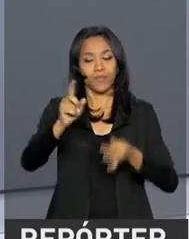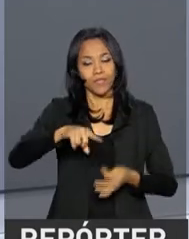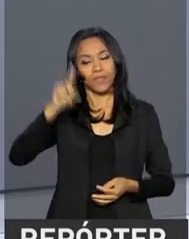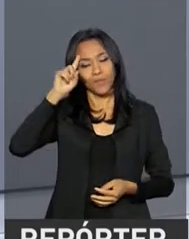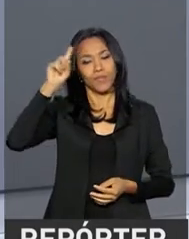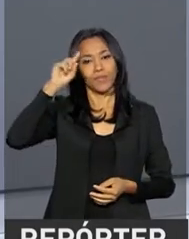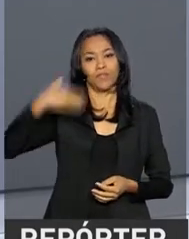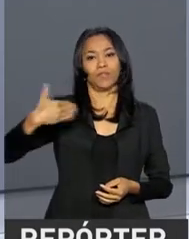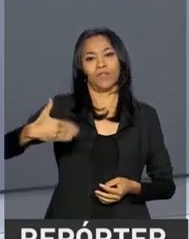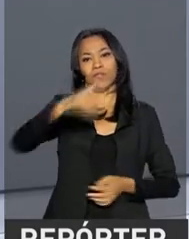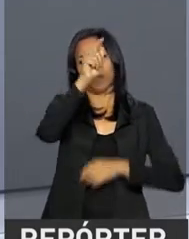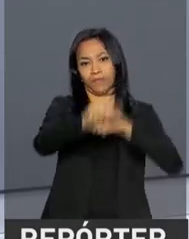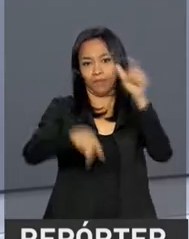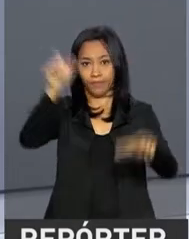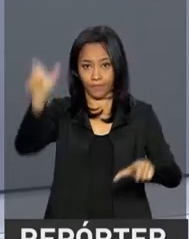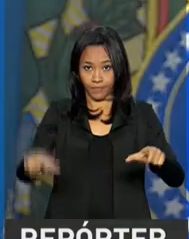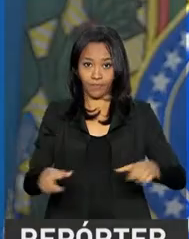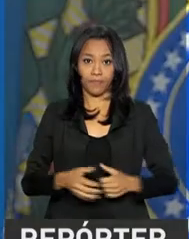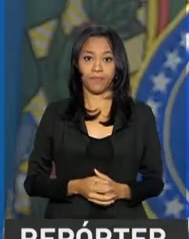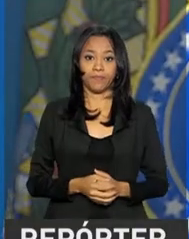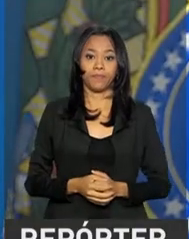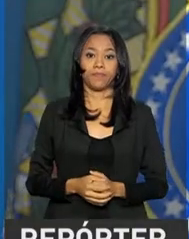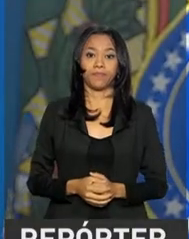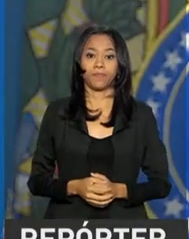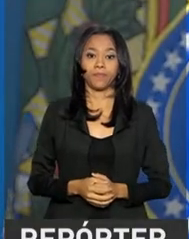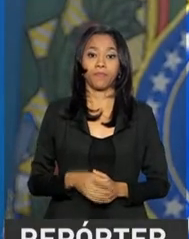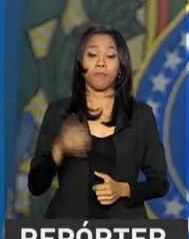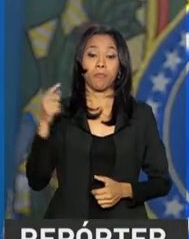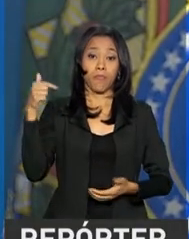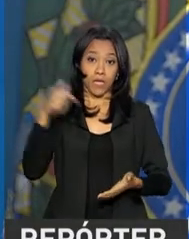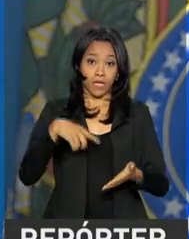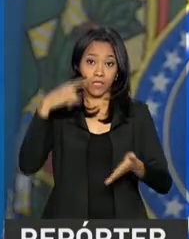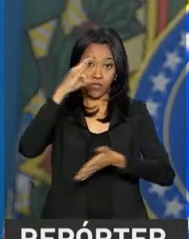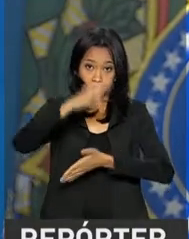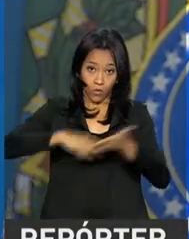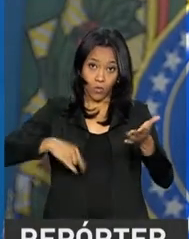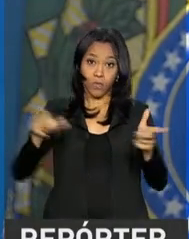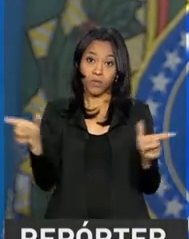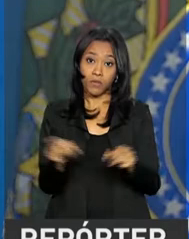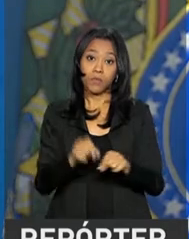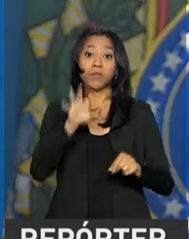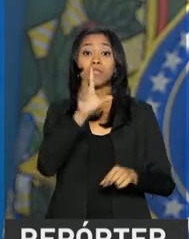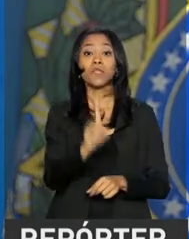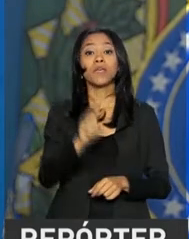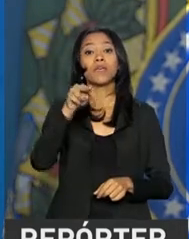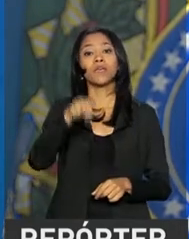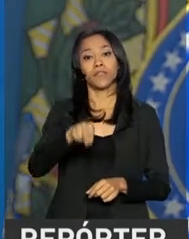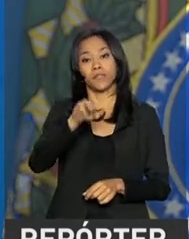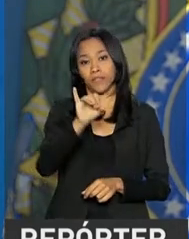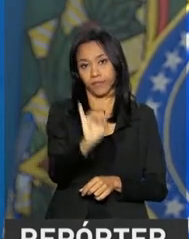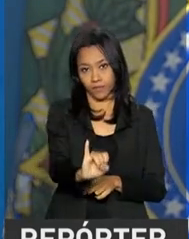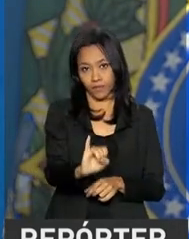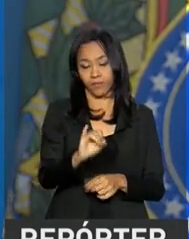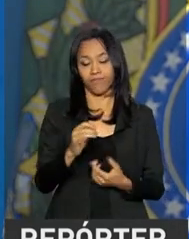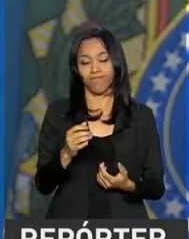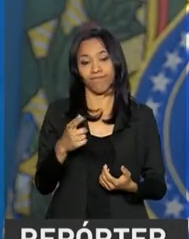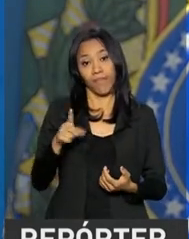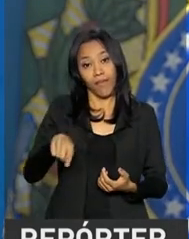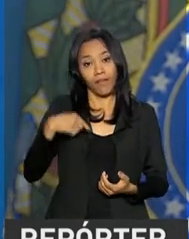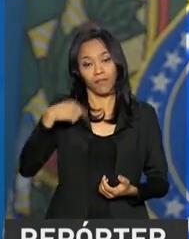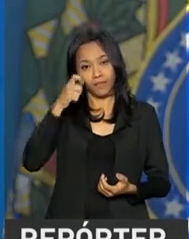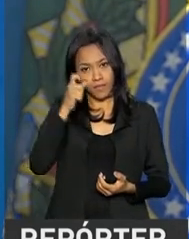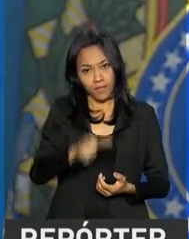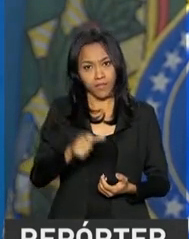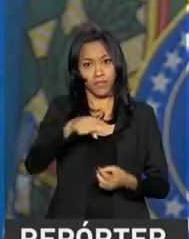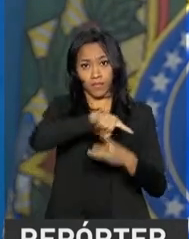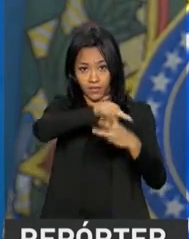do brasileiro documento nacional de identidade dele interessante que essas